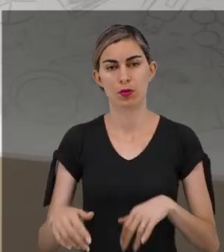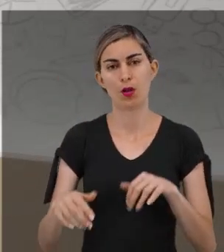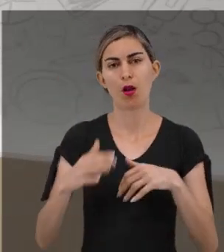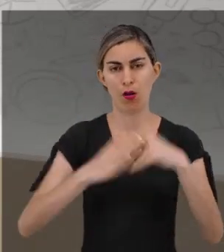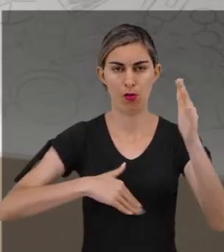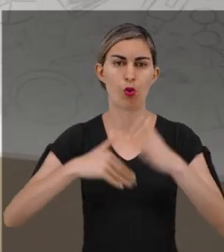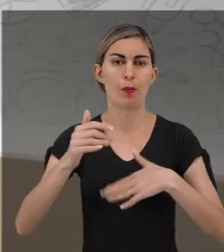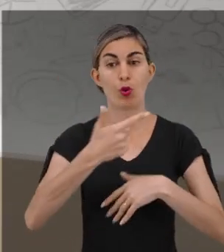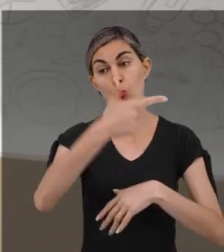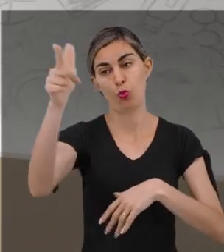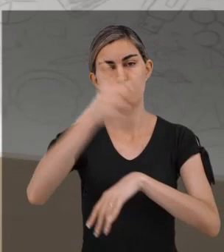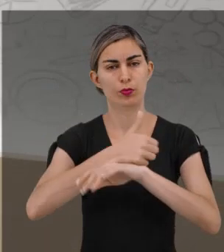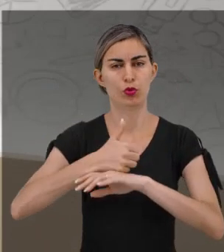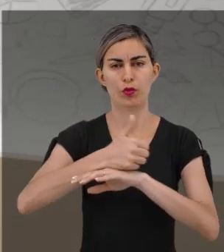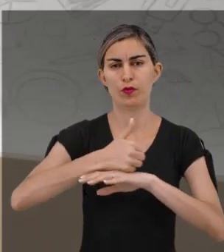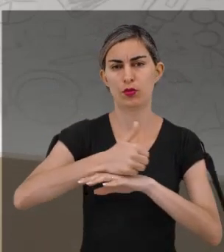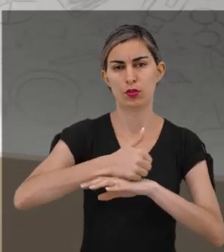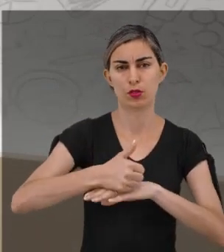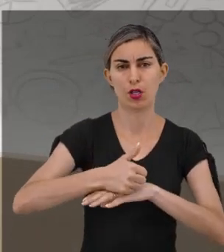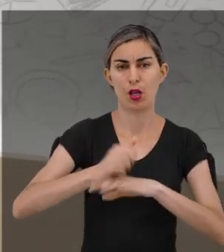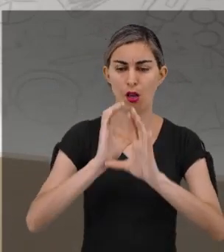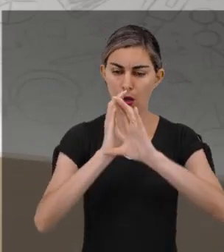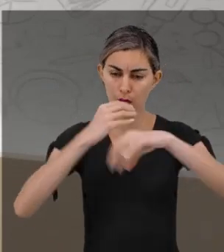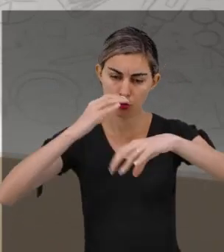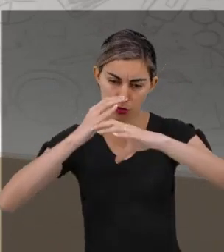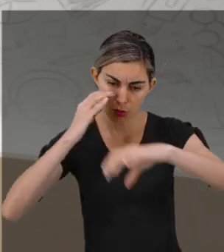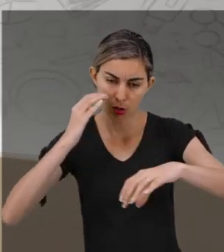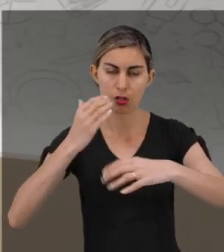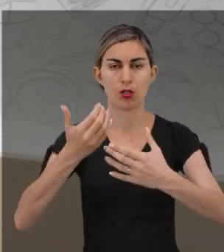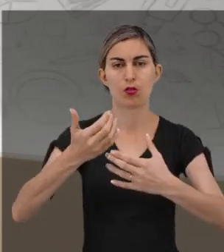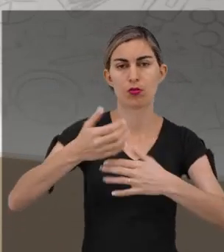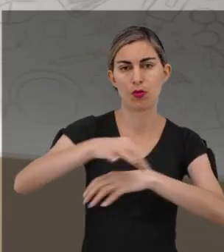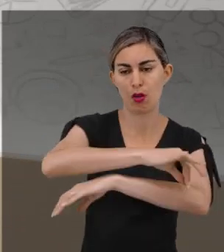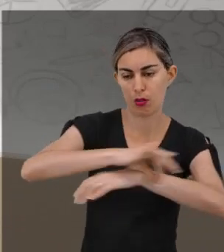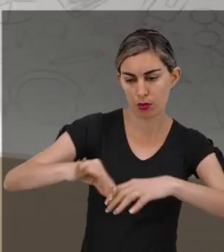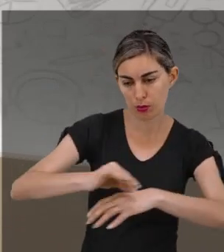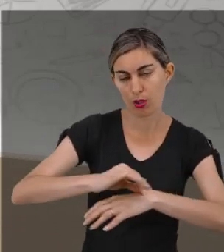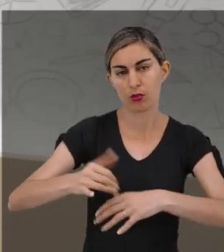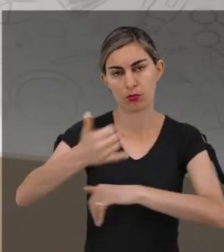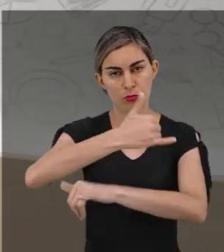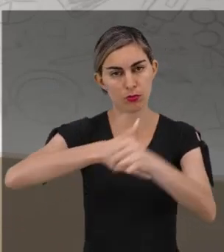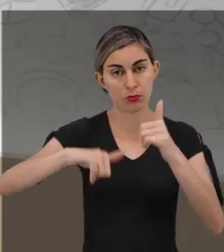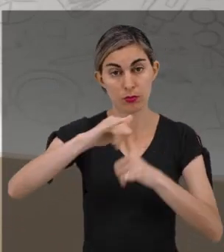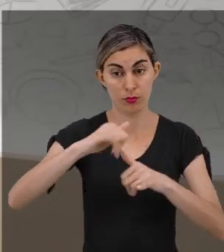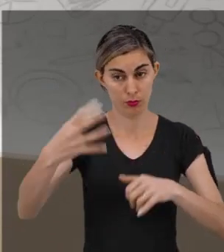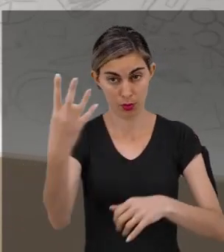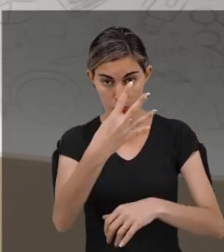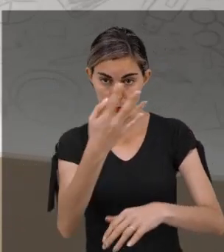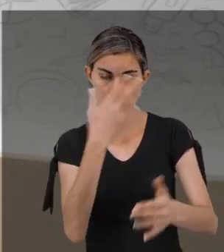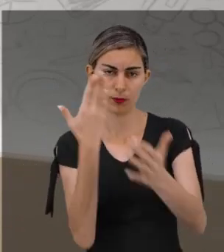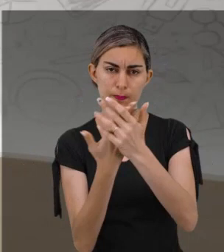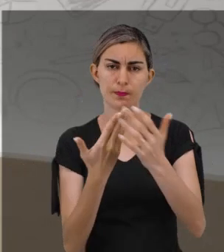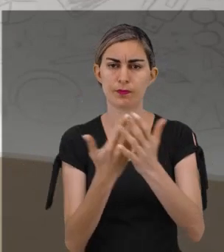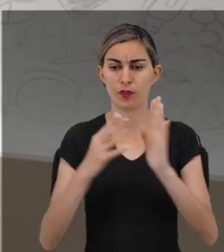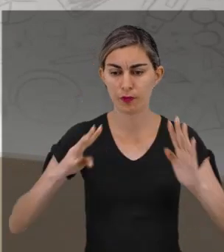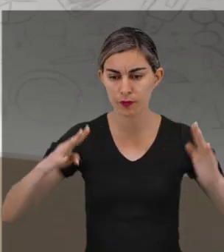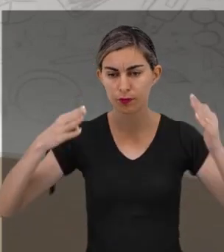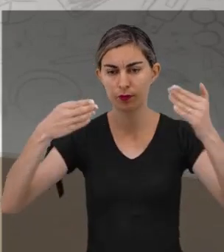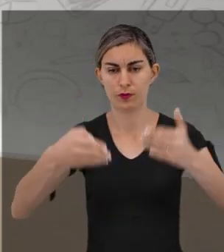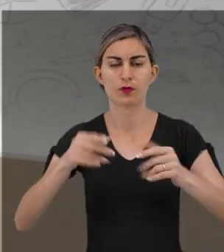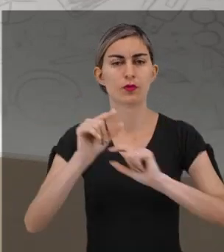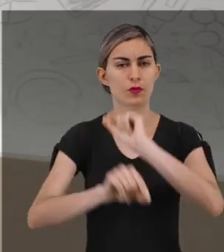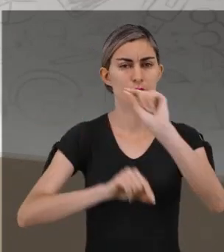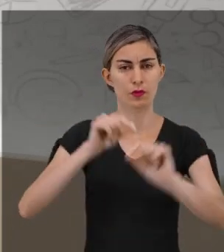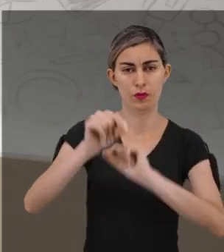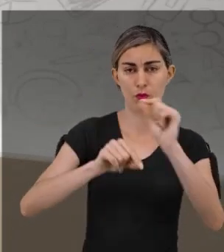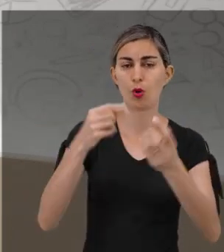de outros profissionais como arquitetos e engenheiros elétricos. Então, nessa quarta competência, o que é que a gente vai focar? A gente vai